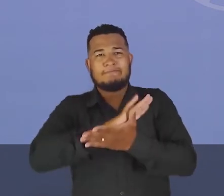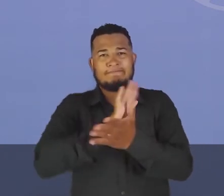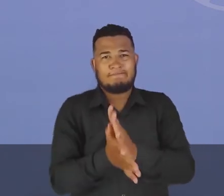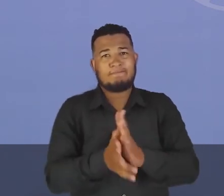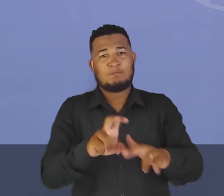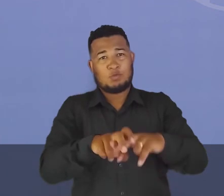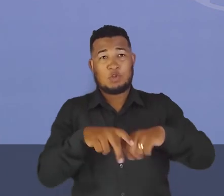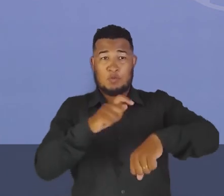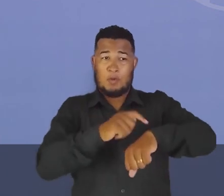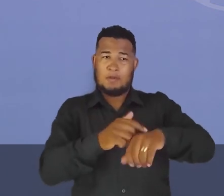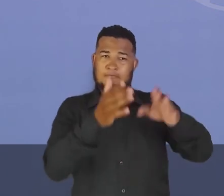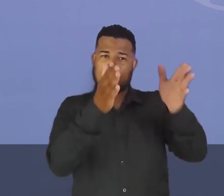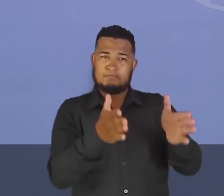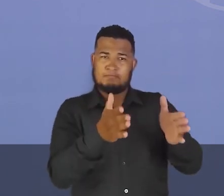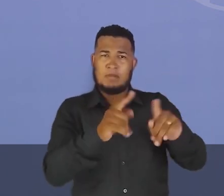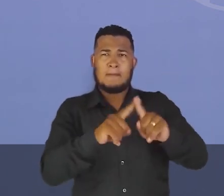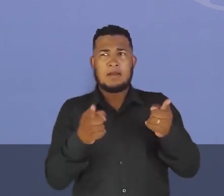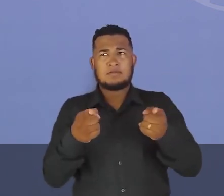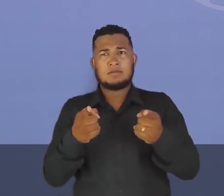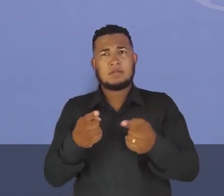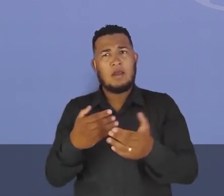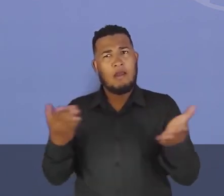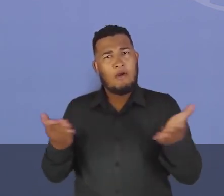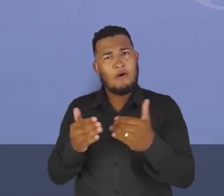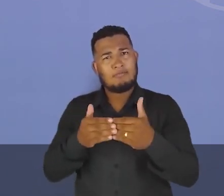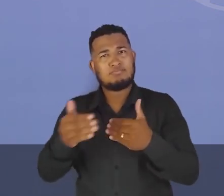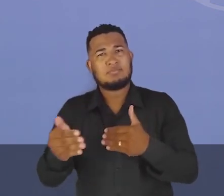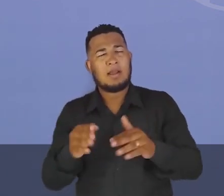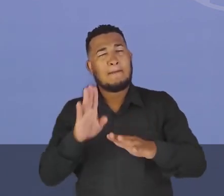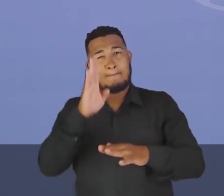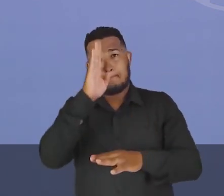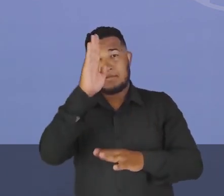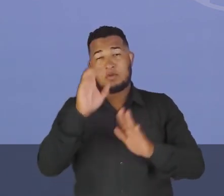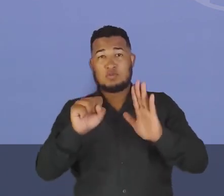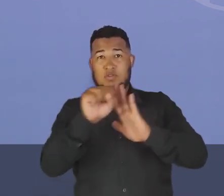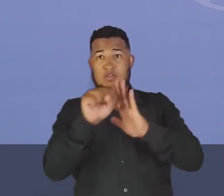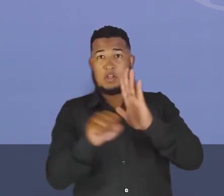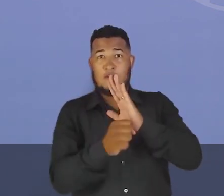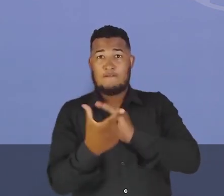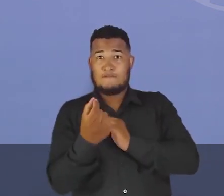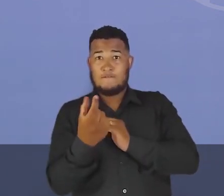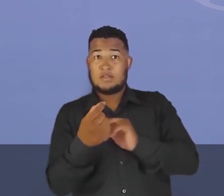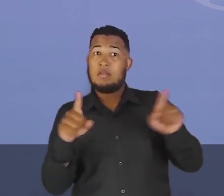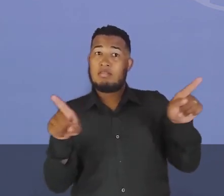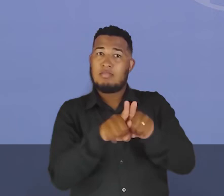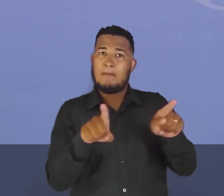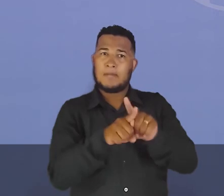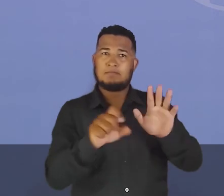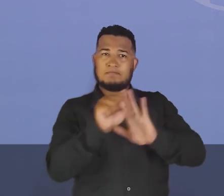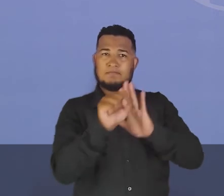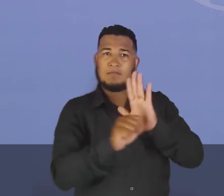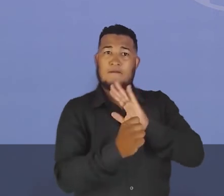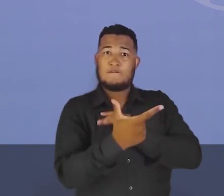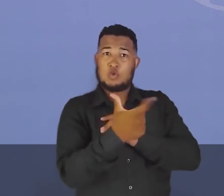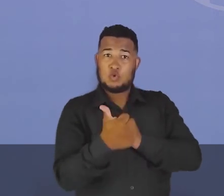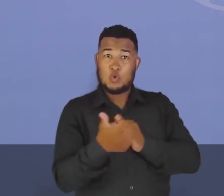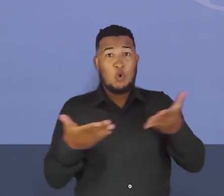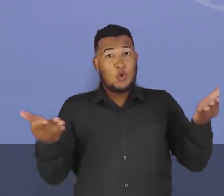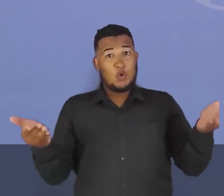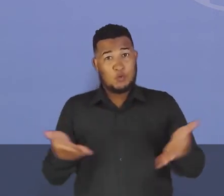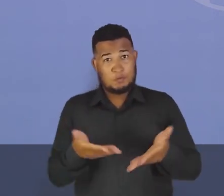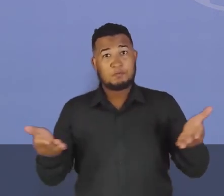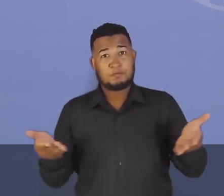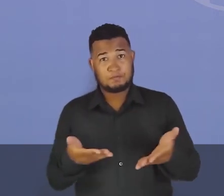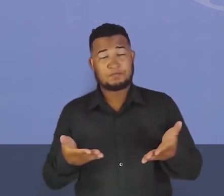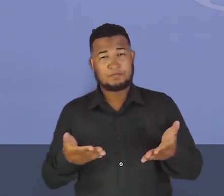daquele momento. Só que mais recentemente, principalmente no século XX e agora no século XXI, na nossa realidade